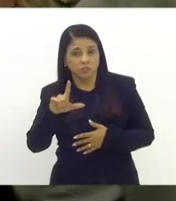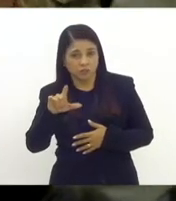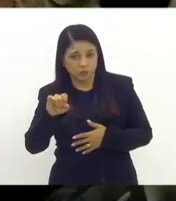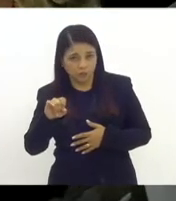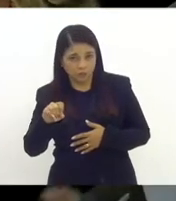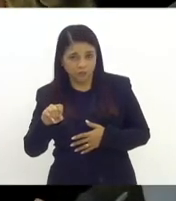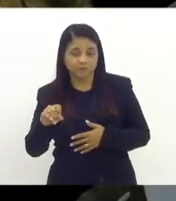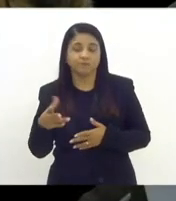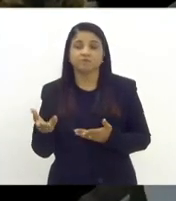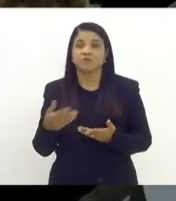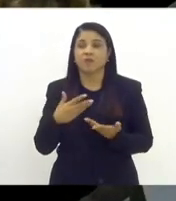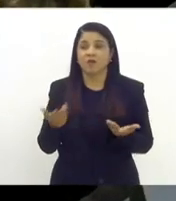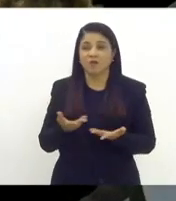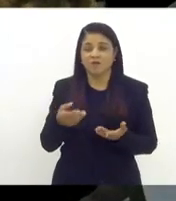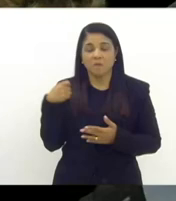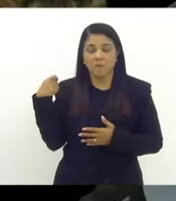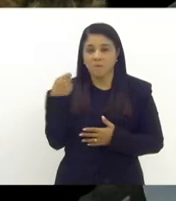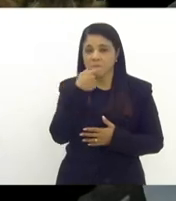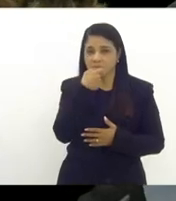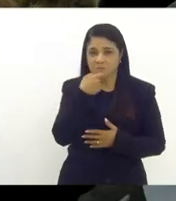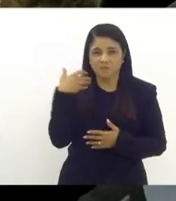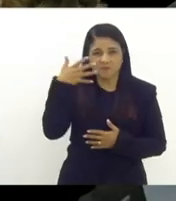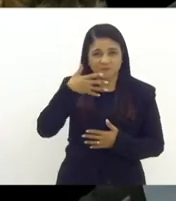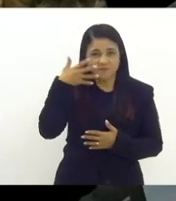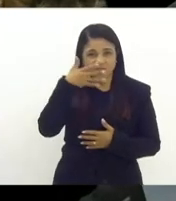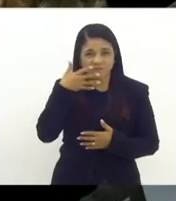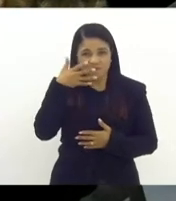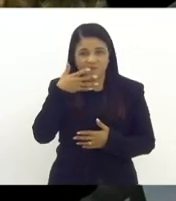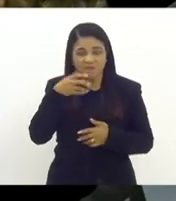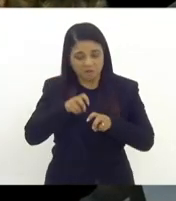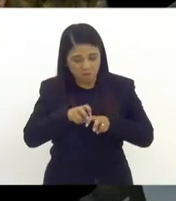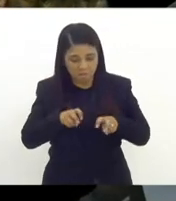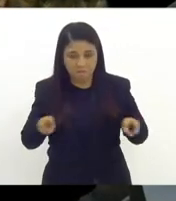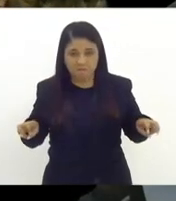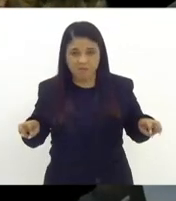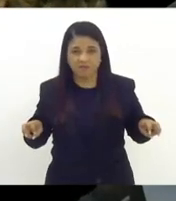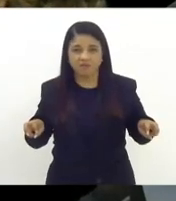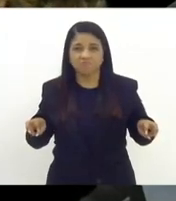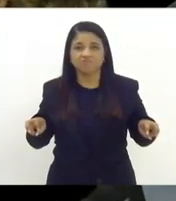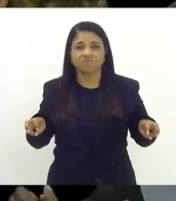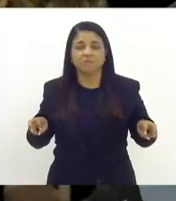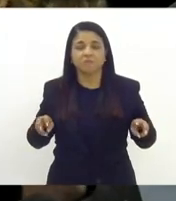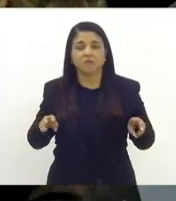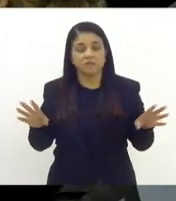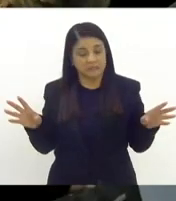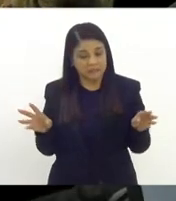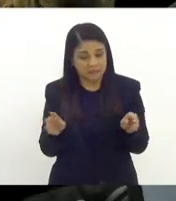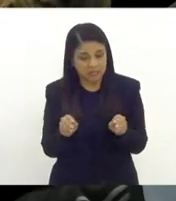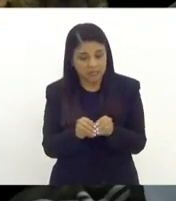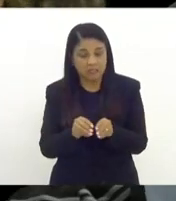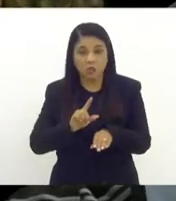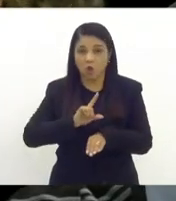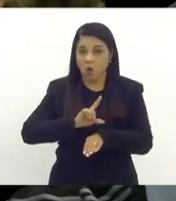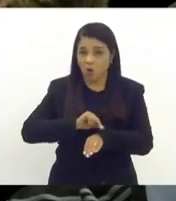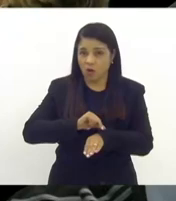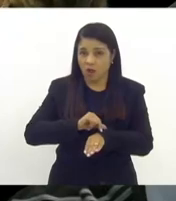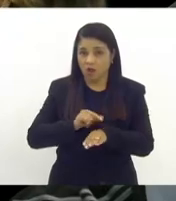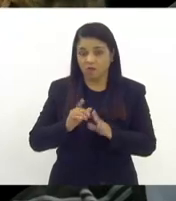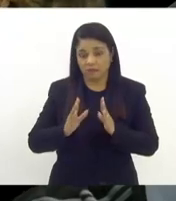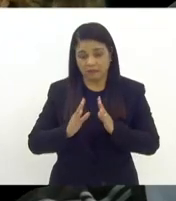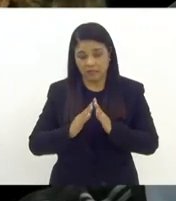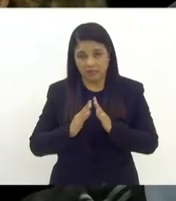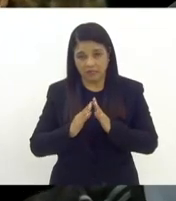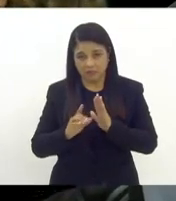eu vou passar palavra para composição aqui da mesa para que a gente possa encerrar porque temos horário aqui na casa